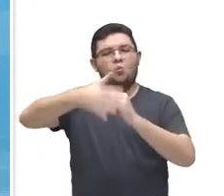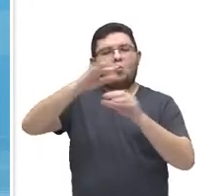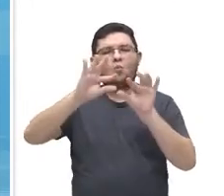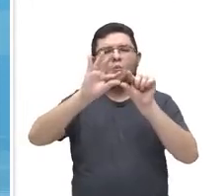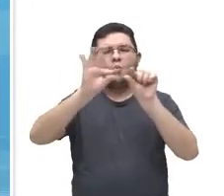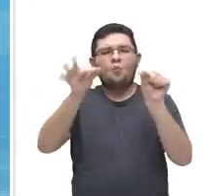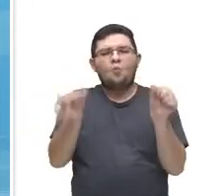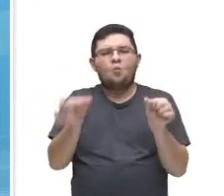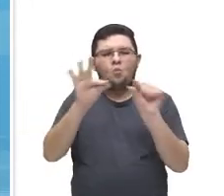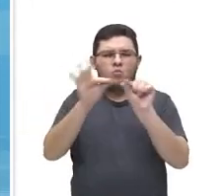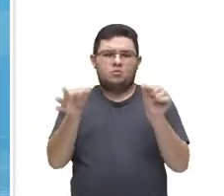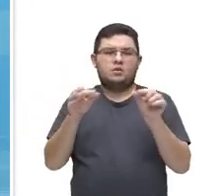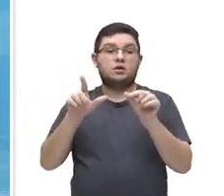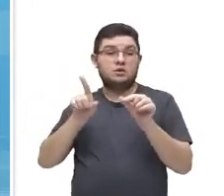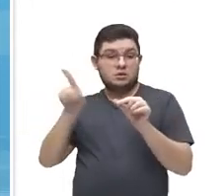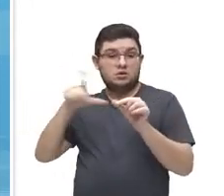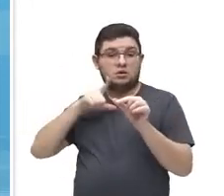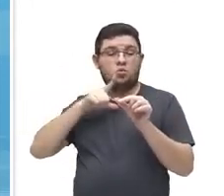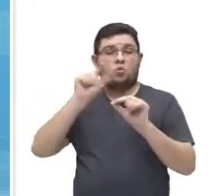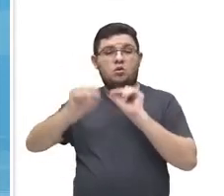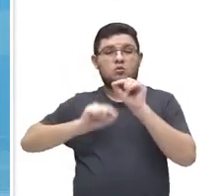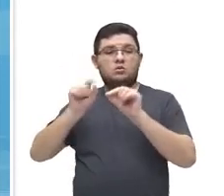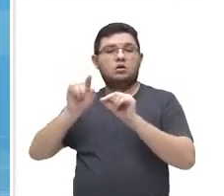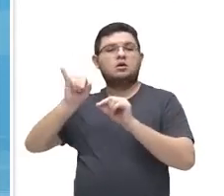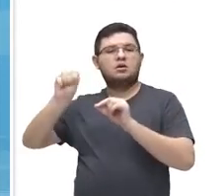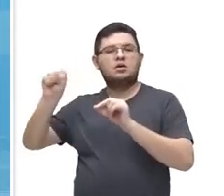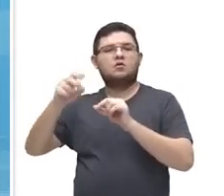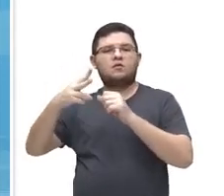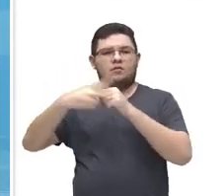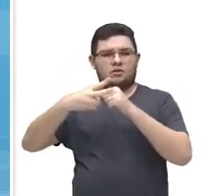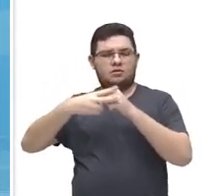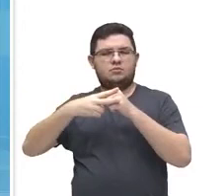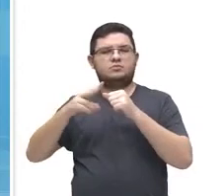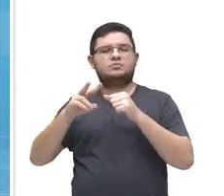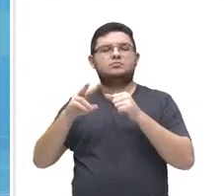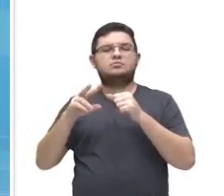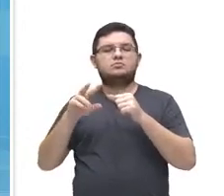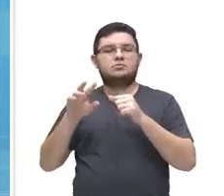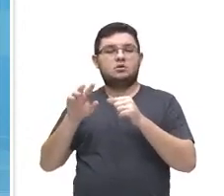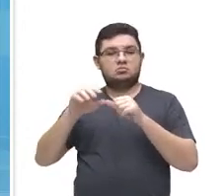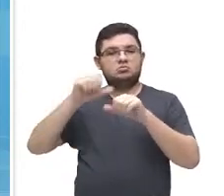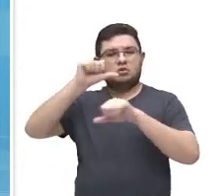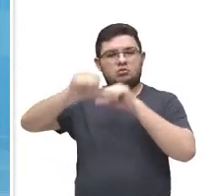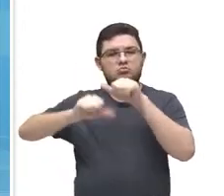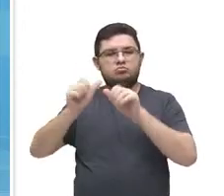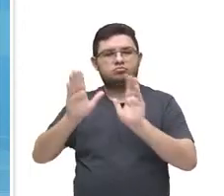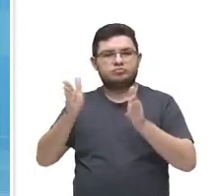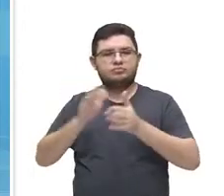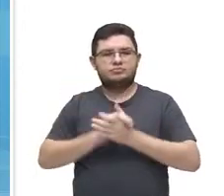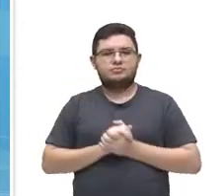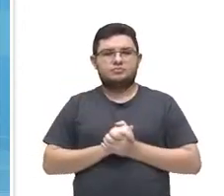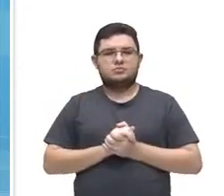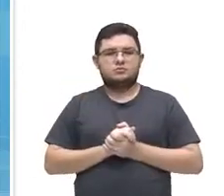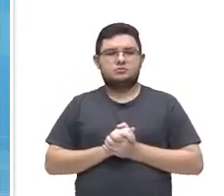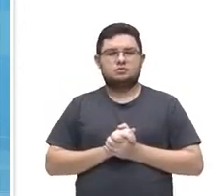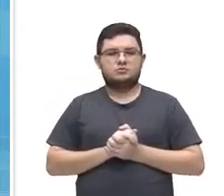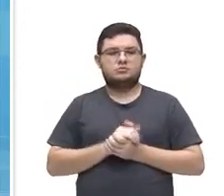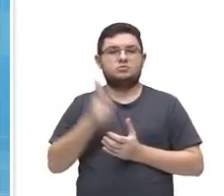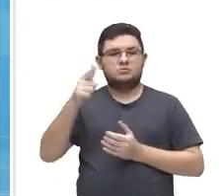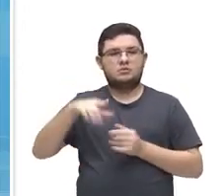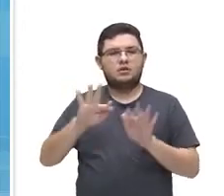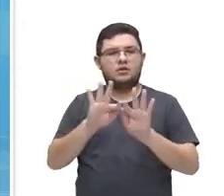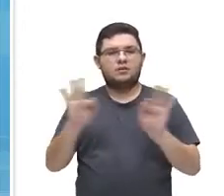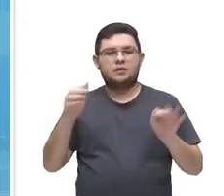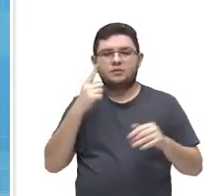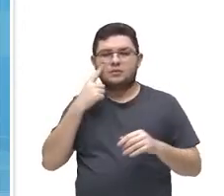conjugado. Mars é a terceira pessoa do singular. Outra frase, outra sentença. The rotational period and